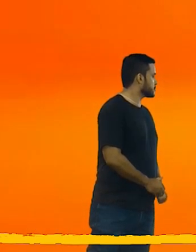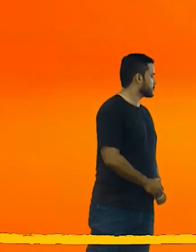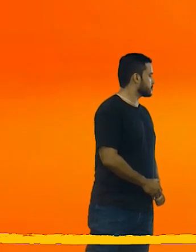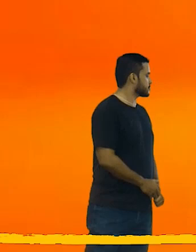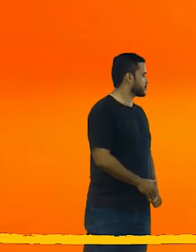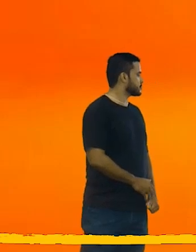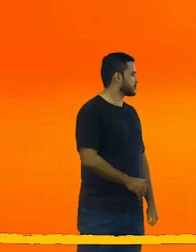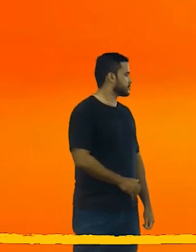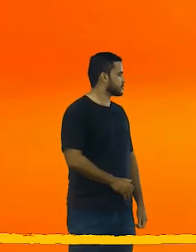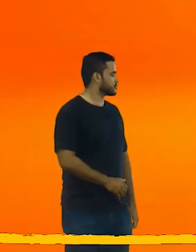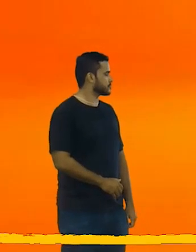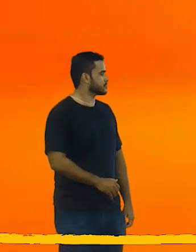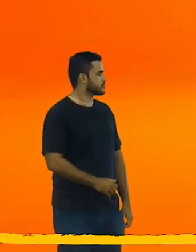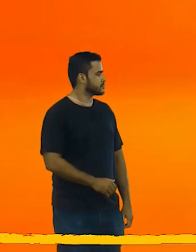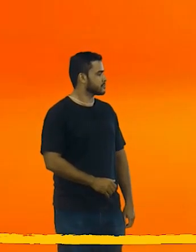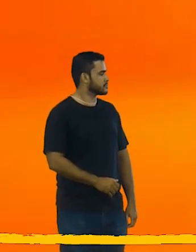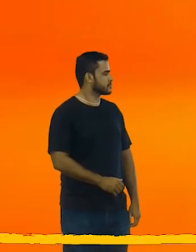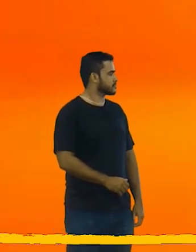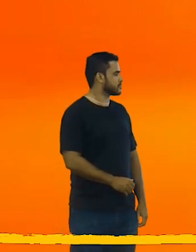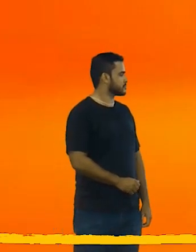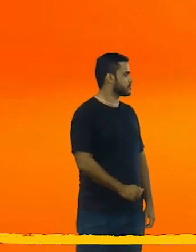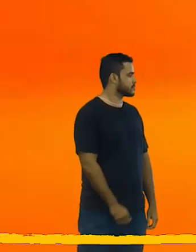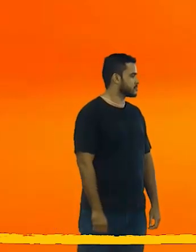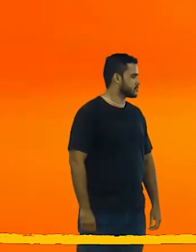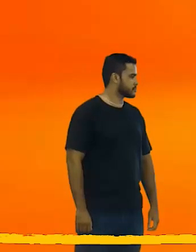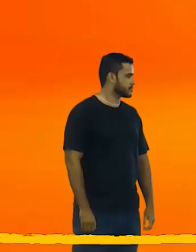questão 1 de geografia,